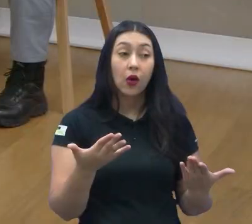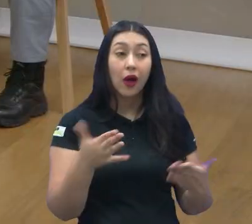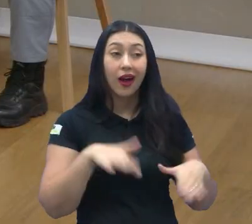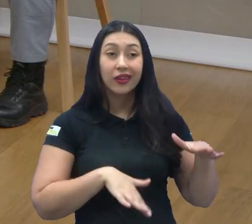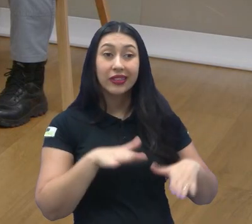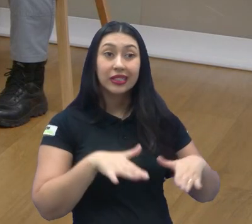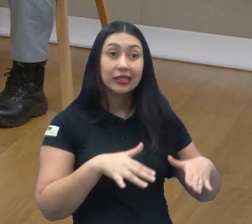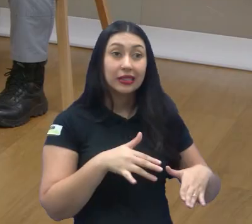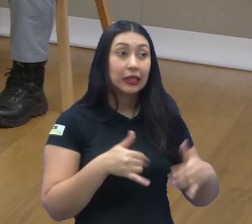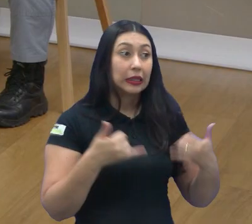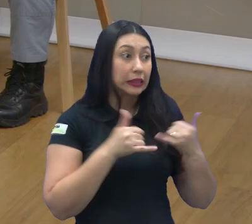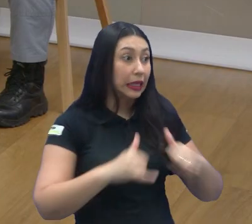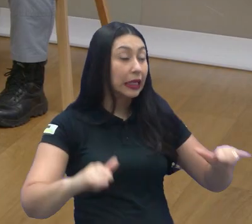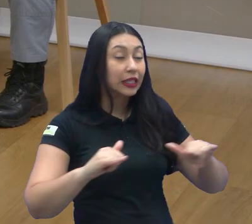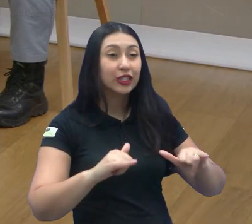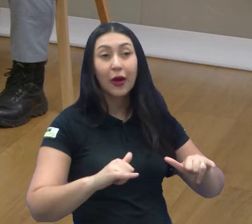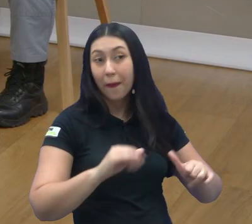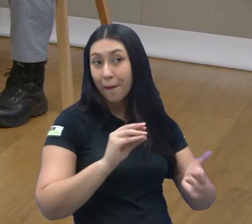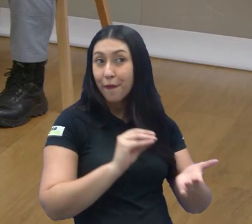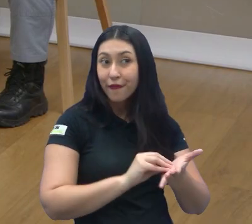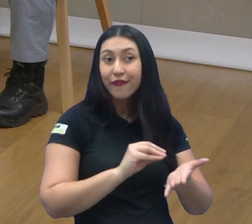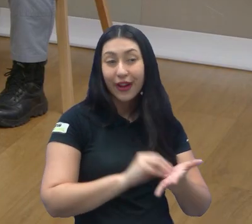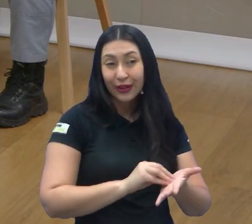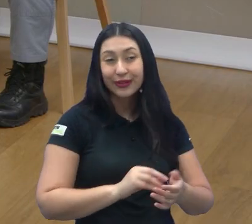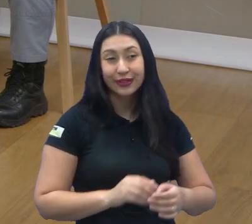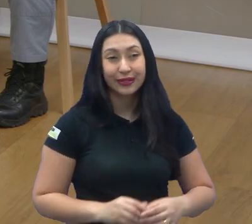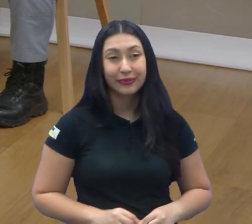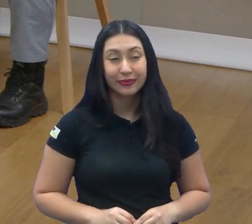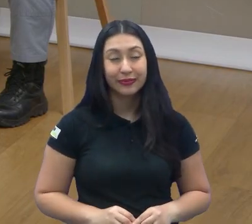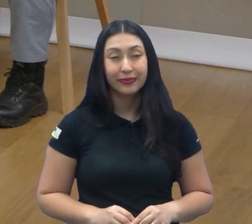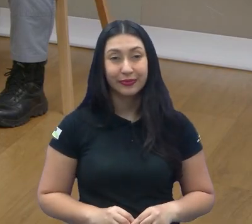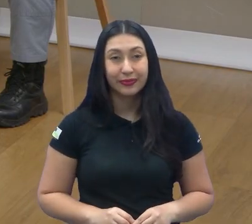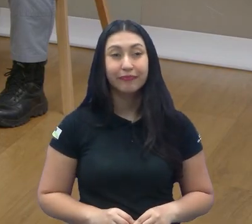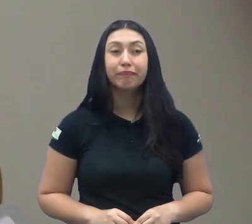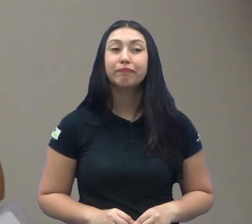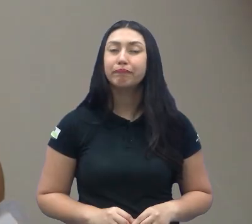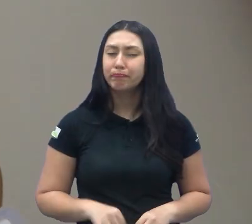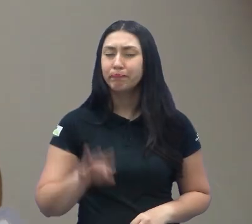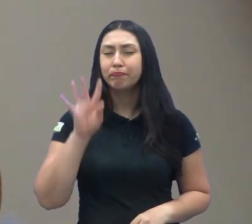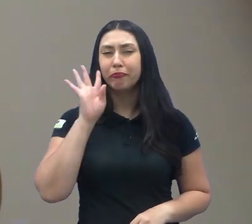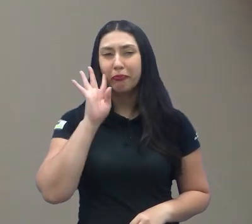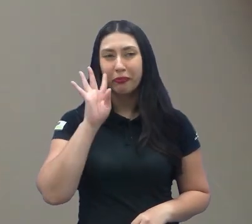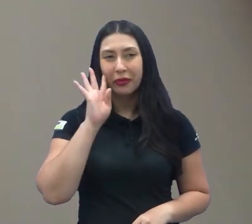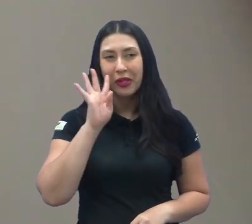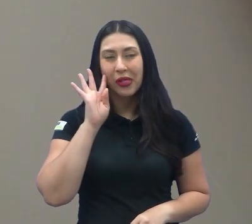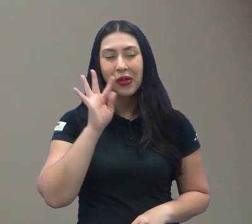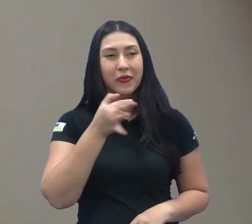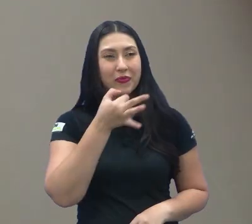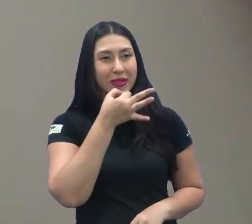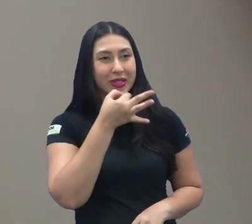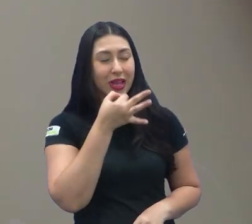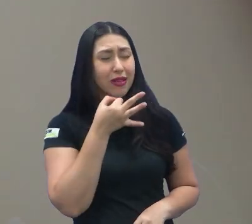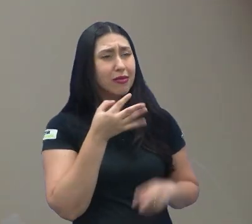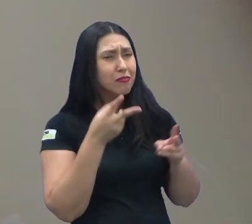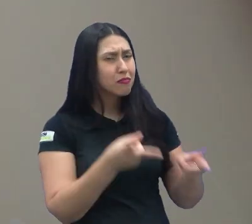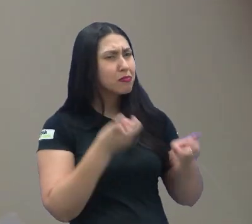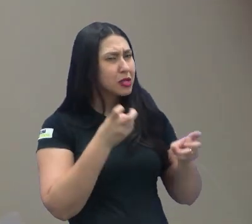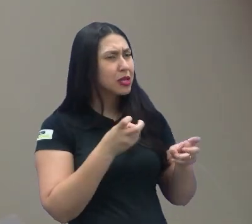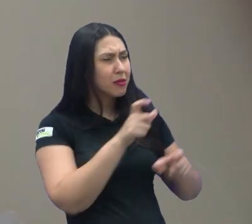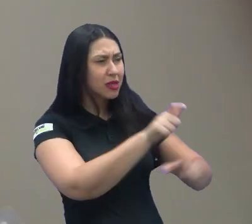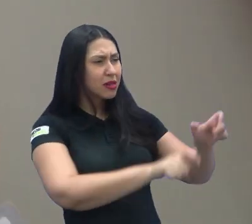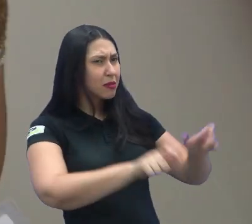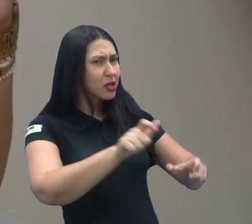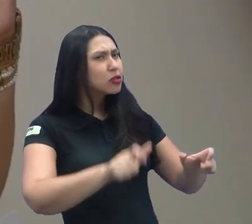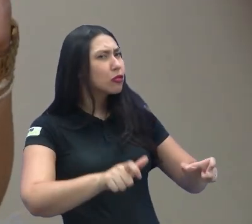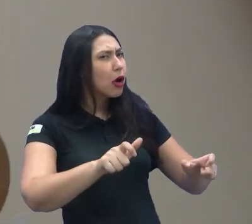energia, então sempre ali tomando conta. Muito bacana essa participação dos pais, né? Deu para perceber que os pais